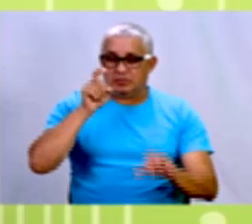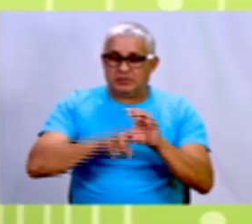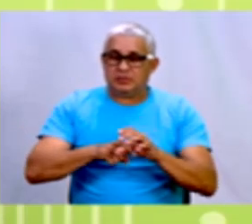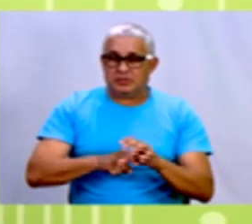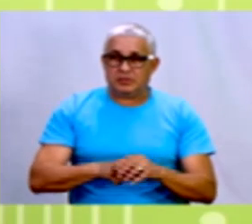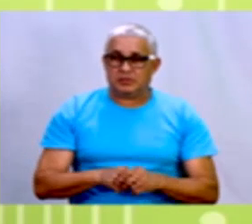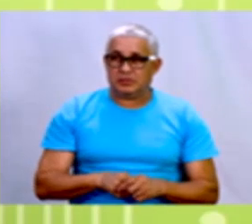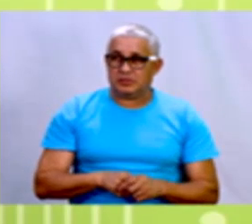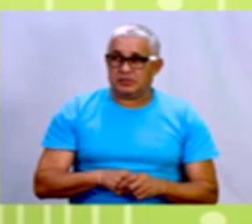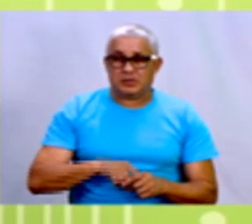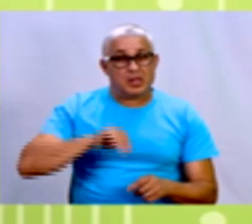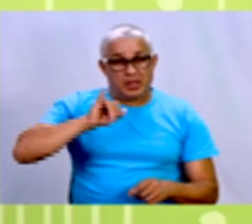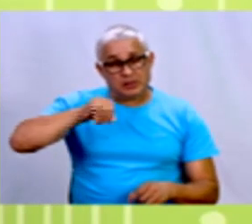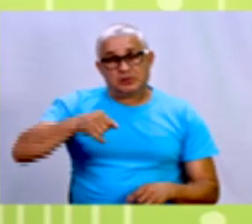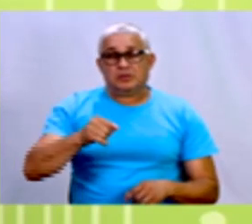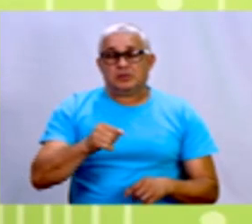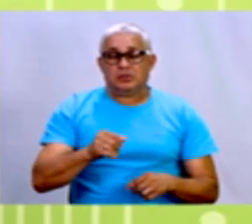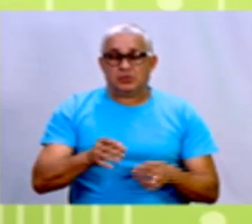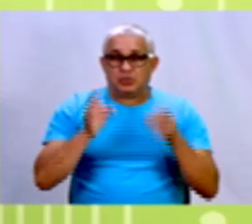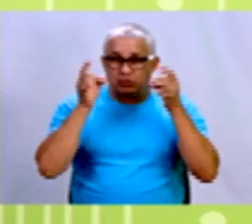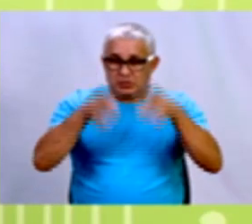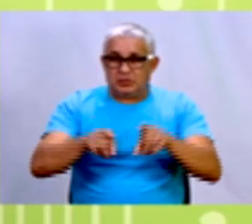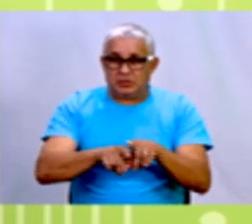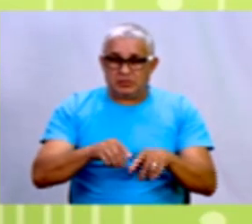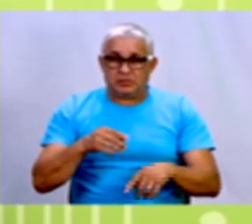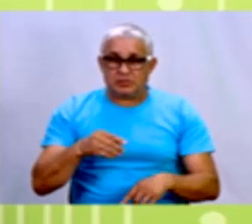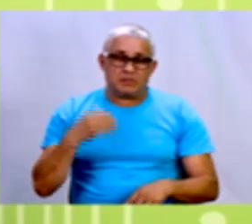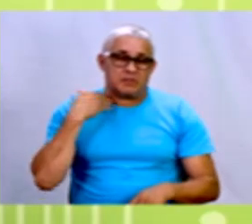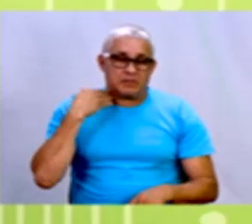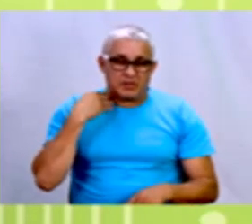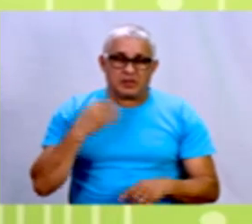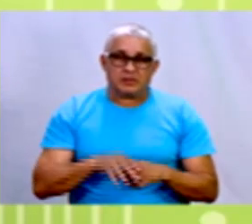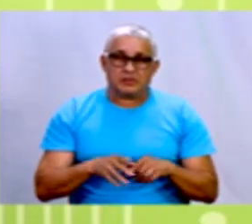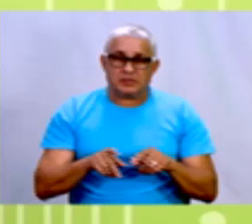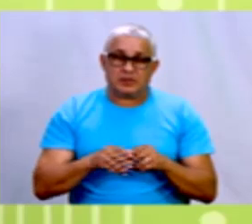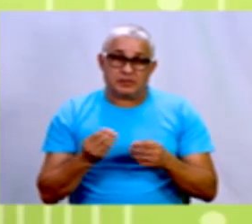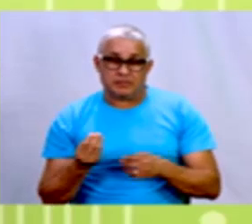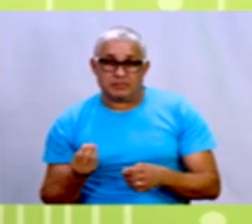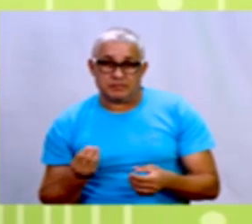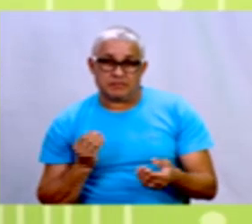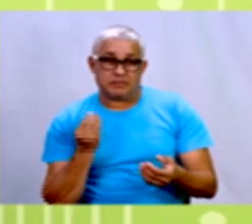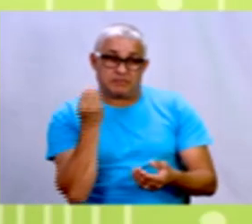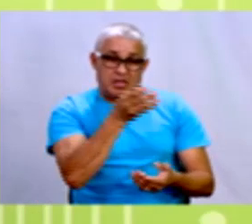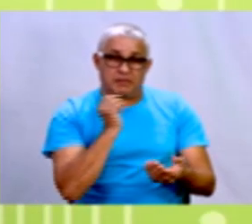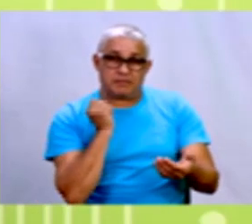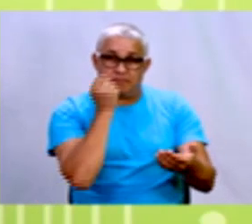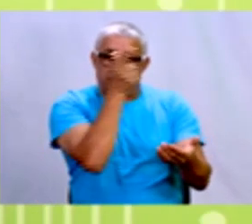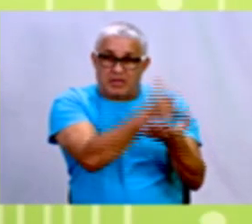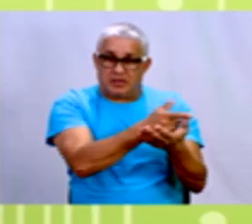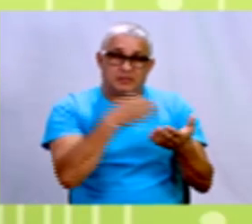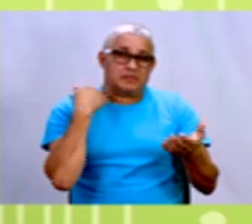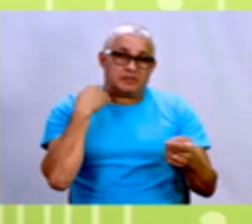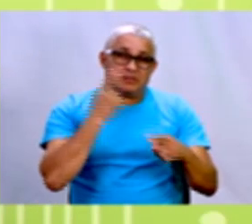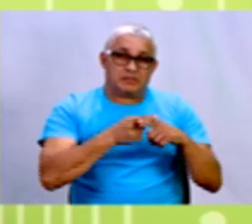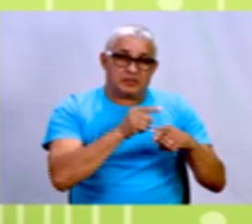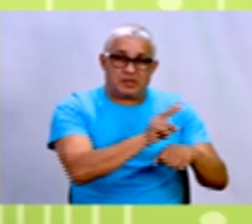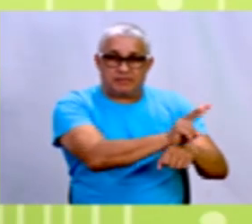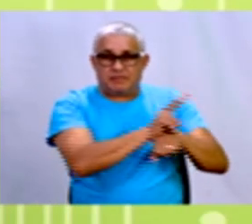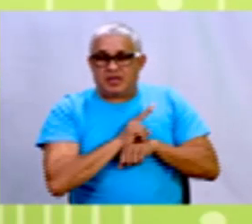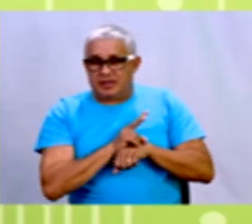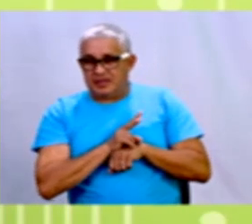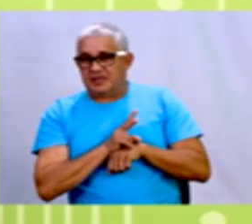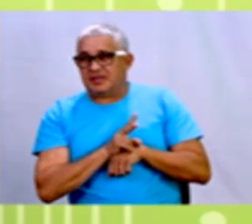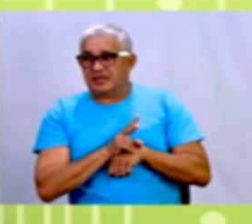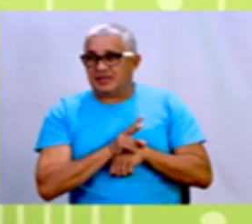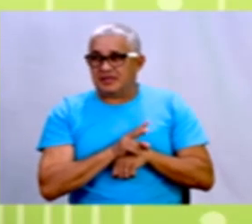resto é os juros que a gente está pagando para o banco, que a gente está remunerando o banco por ele ter emprestado esse dinheiro para a gente, tá?